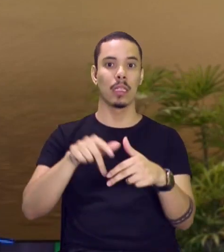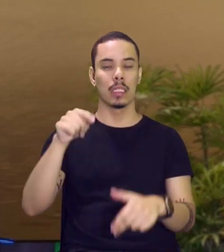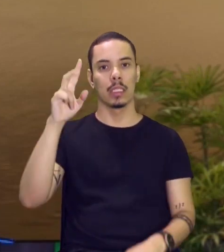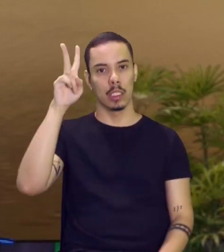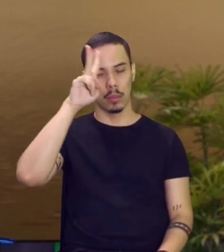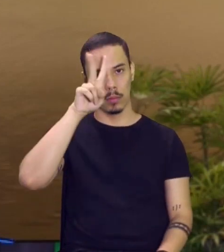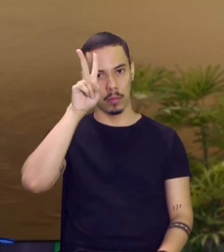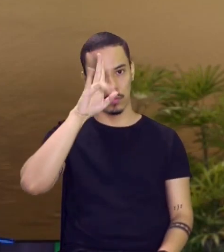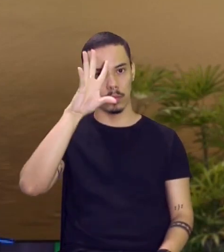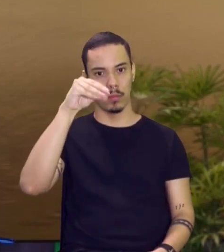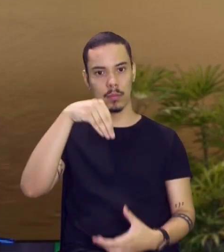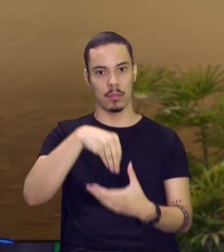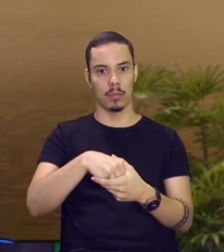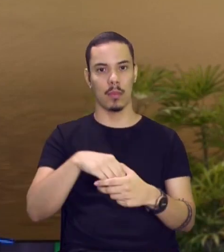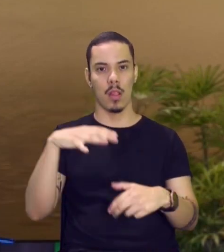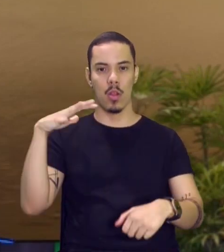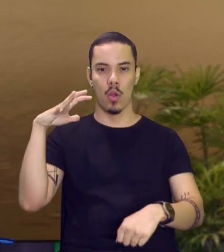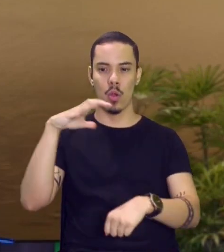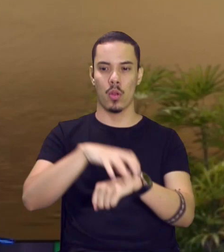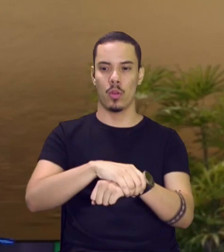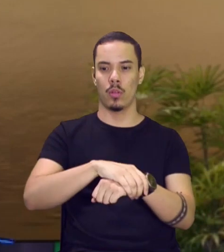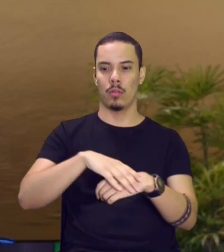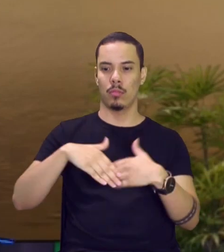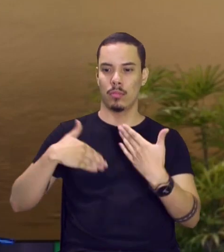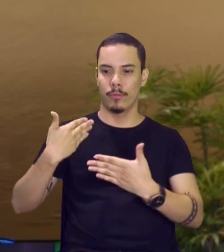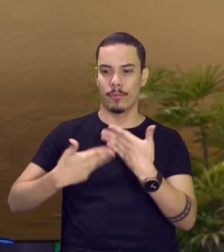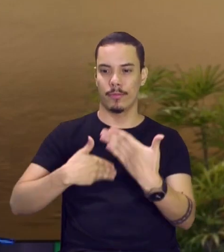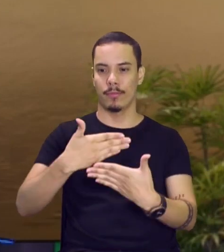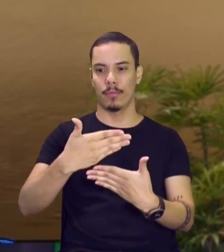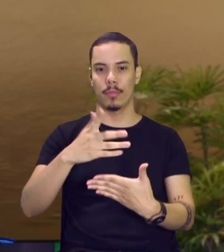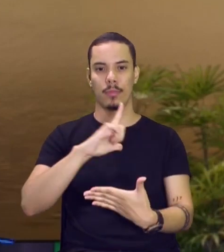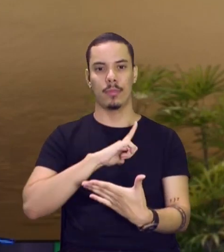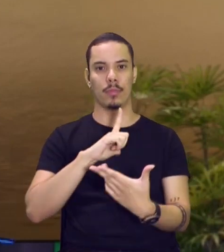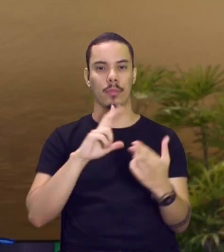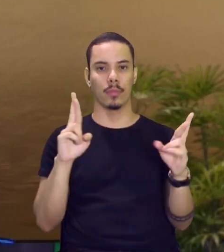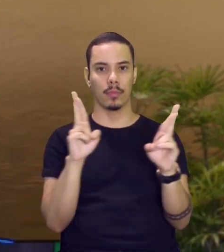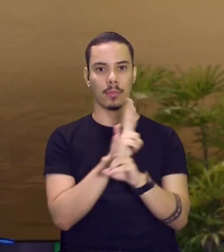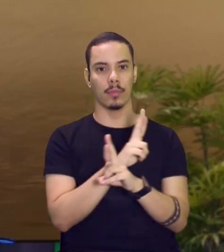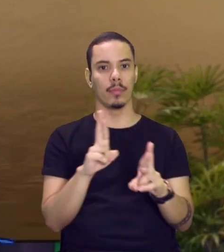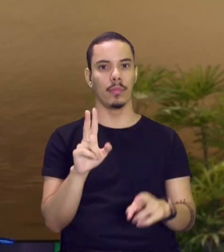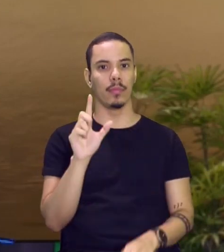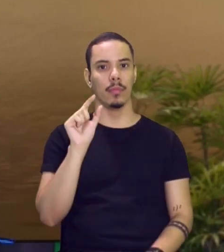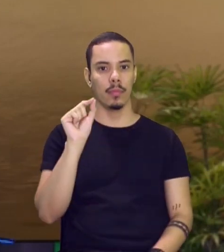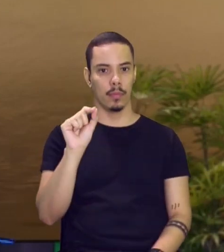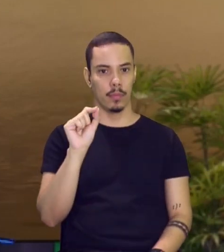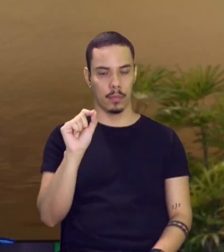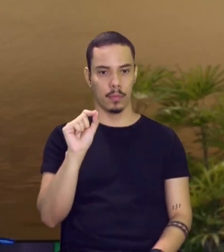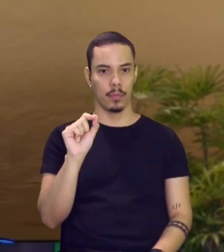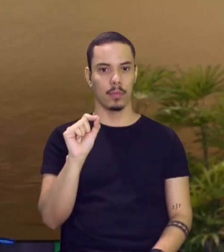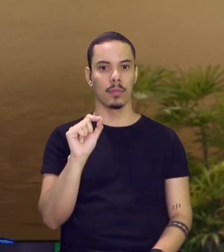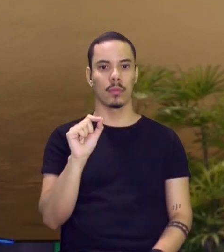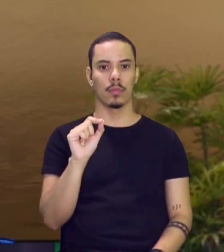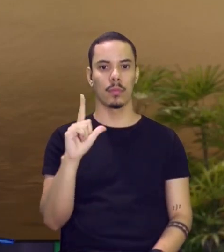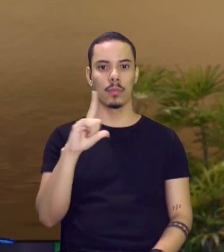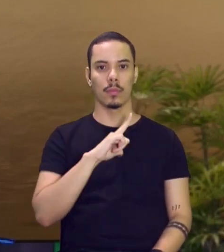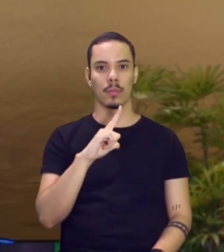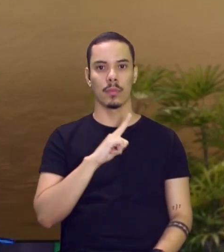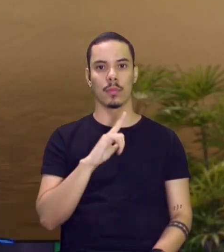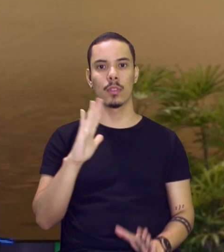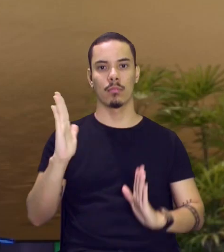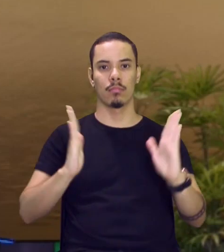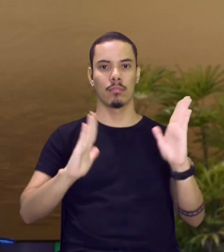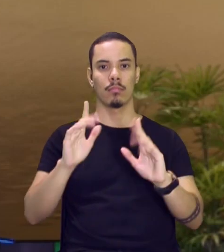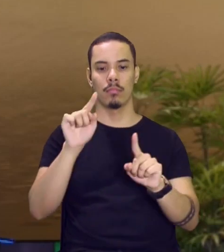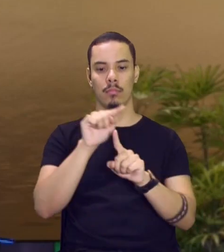história de colonização está relacionado com o ciclo da